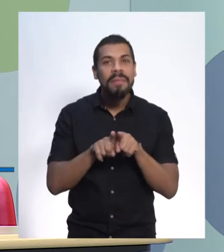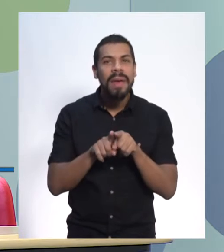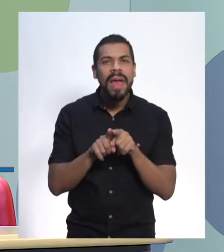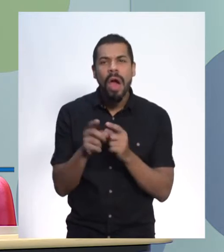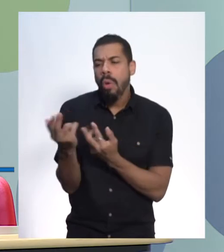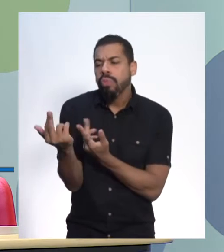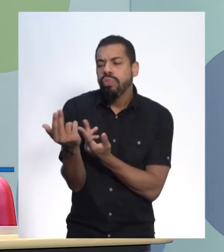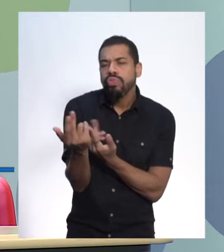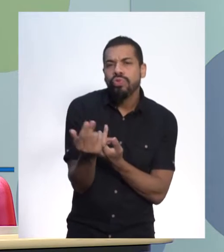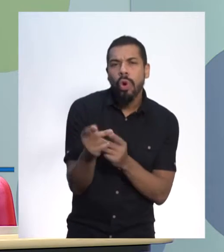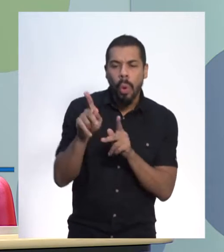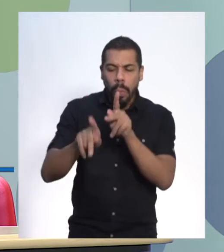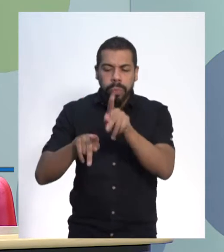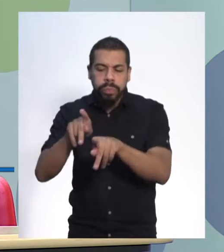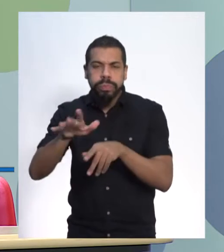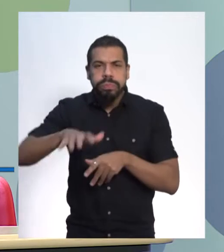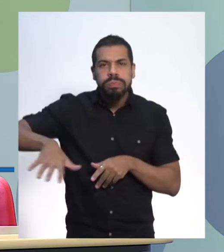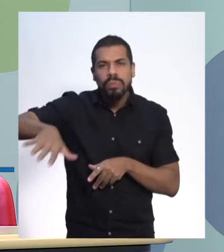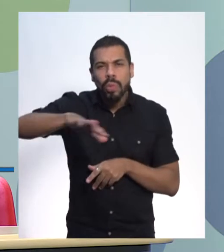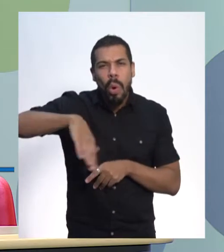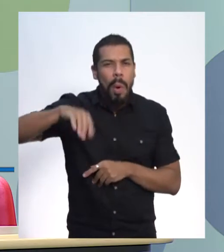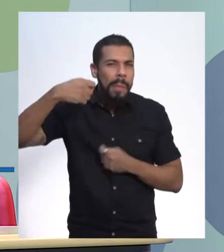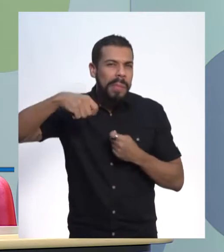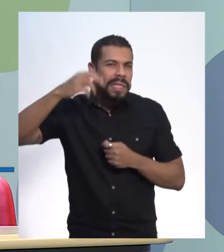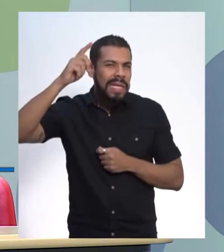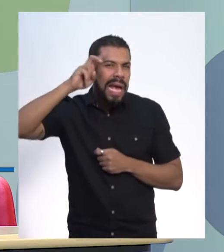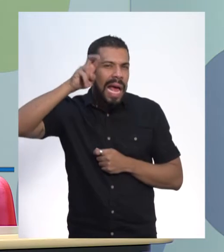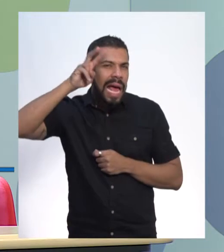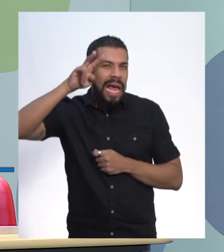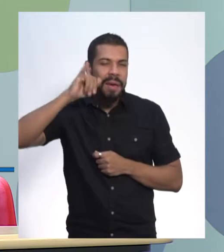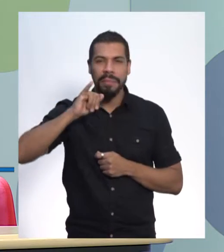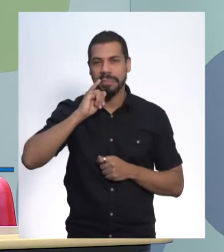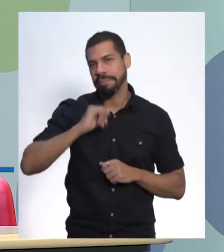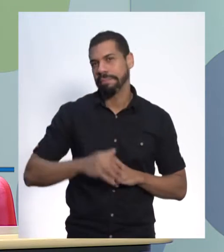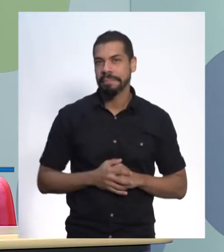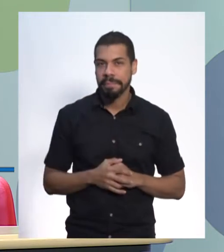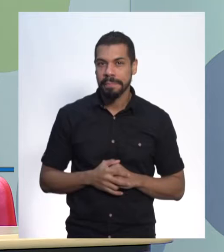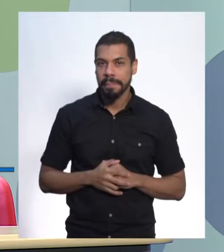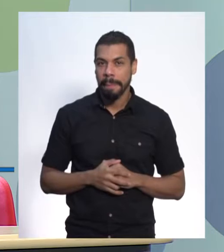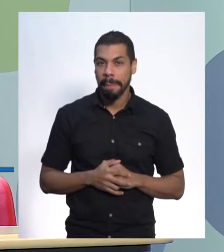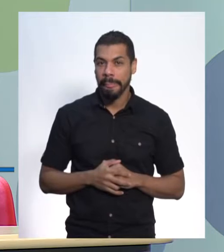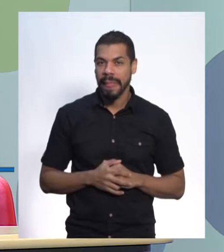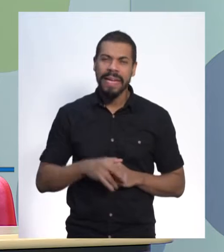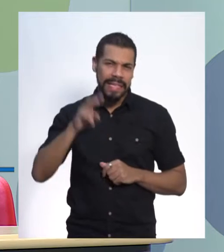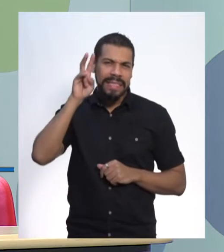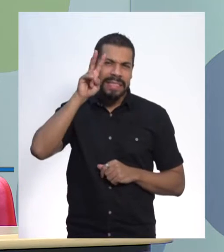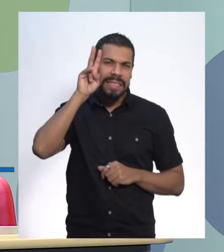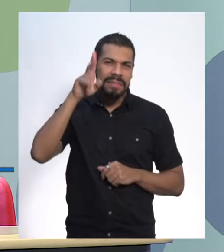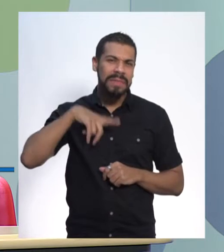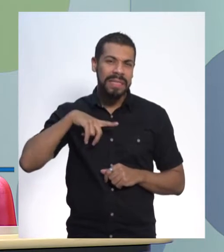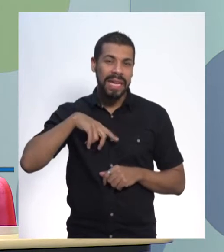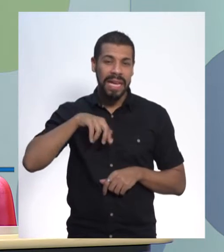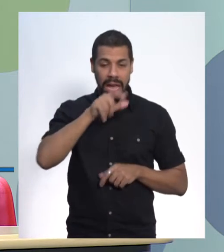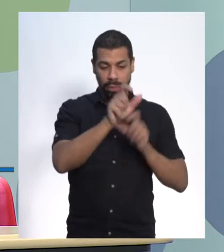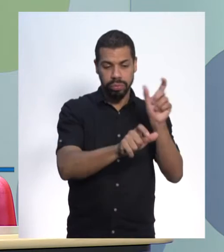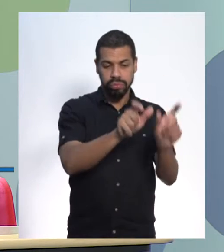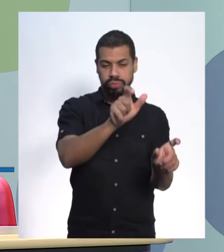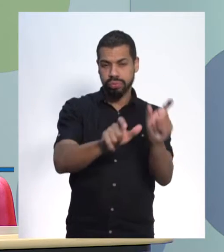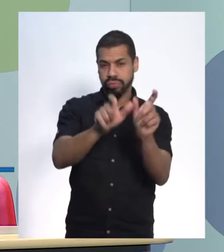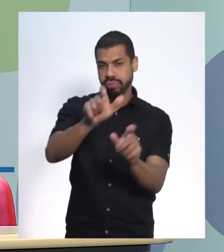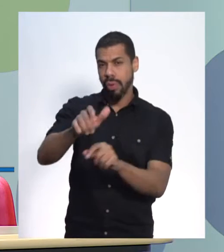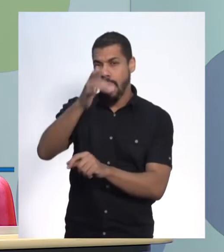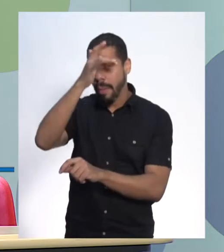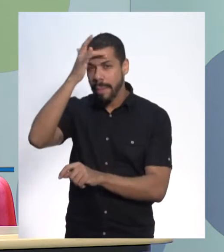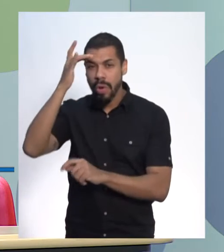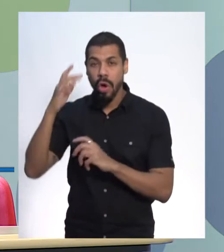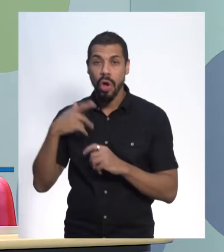E aí, quando eu falo adequação ao público, eu tenho que lembrar, existe um auditório, lá na retórica a gente coloca dessa forma, que é universal, que eu